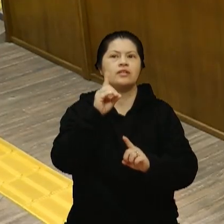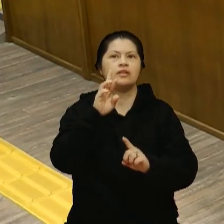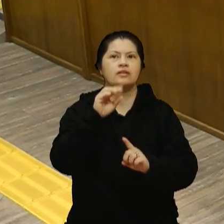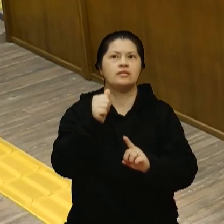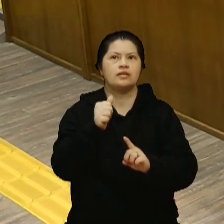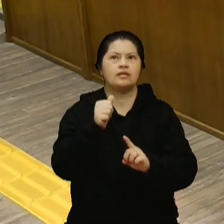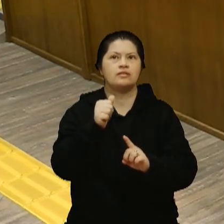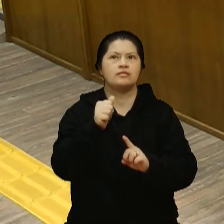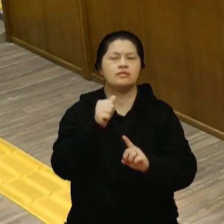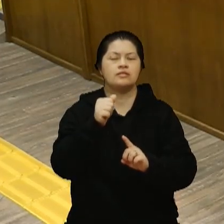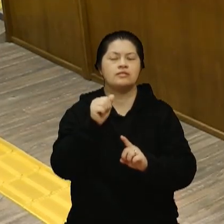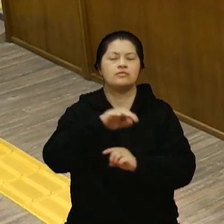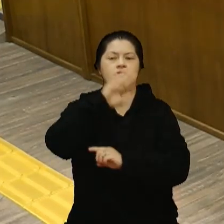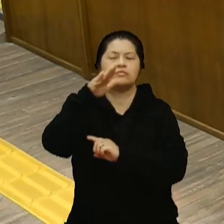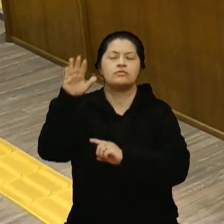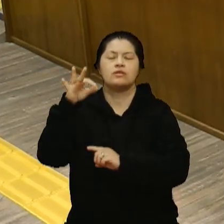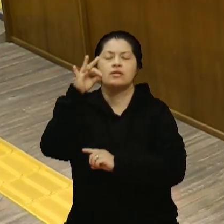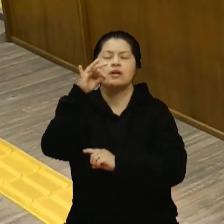Gaúcha. Sentai-vos.